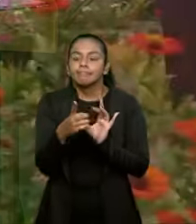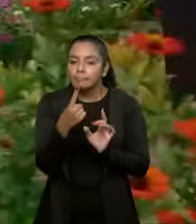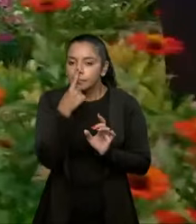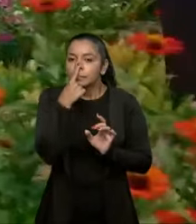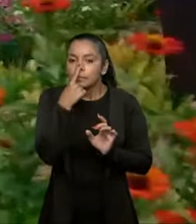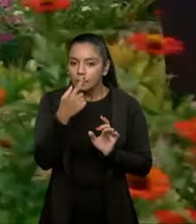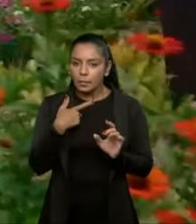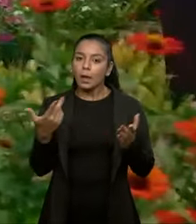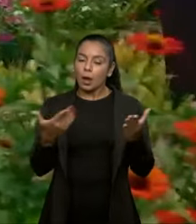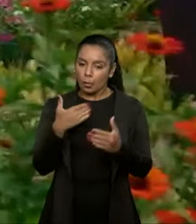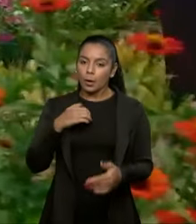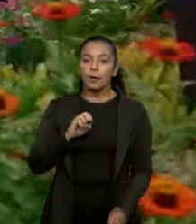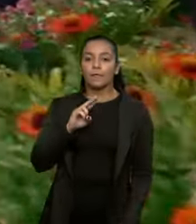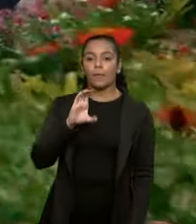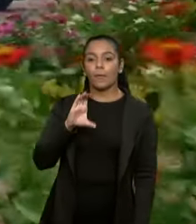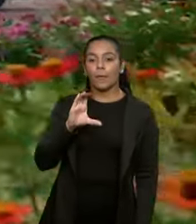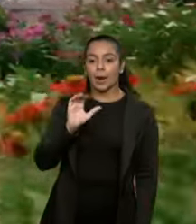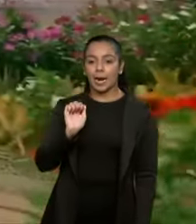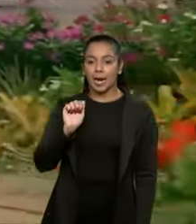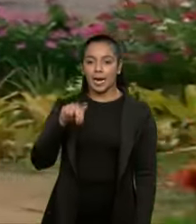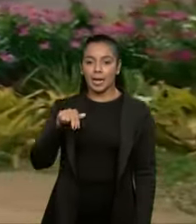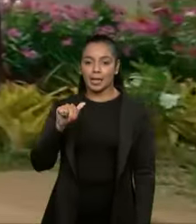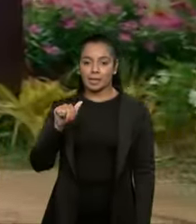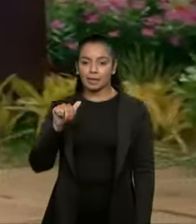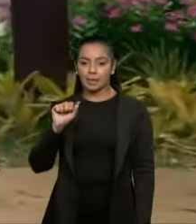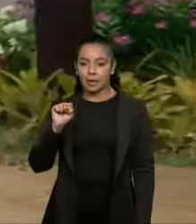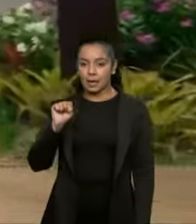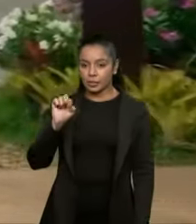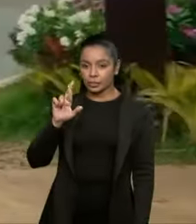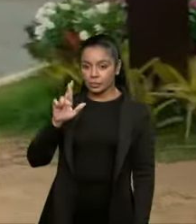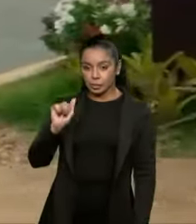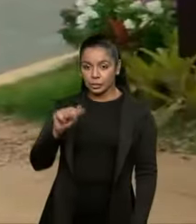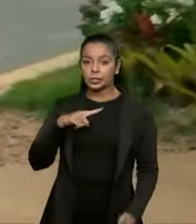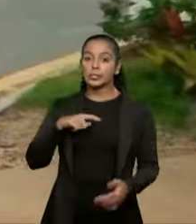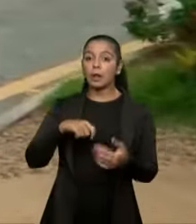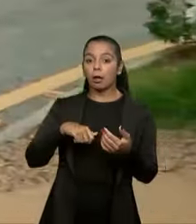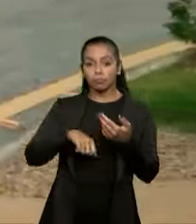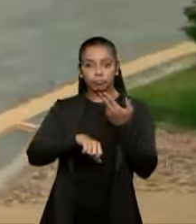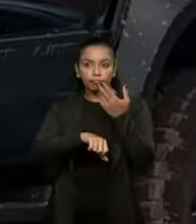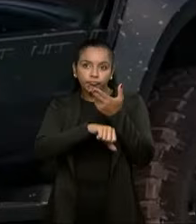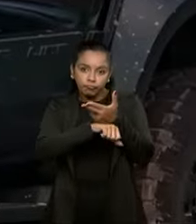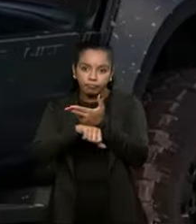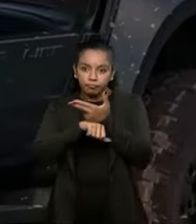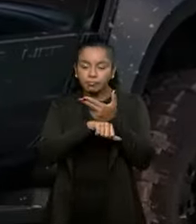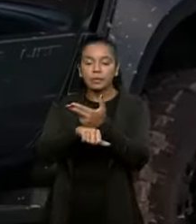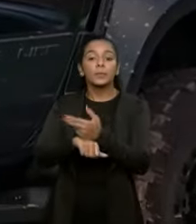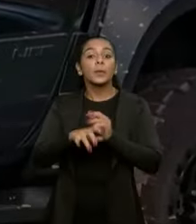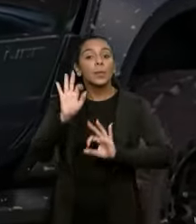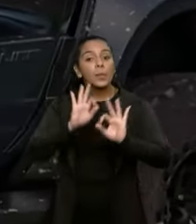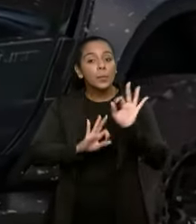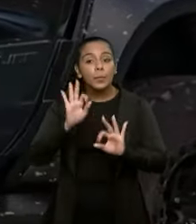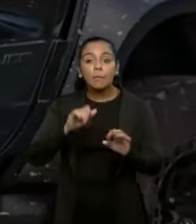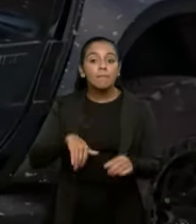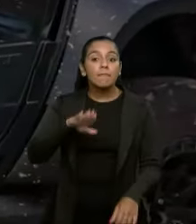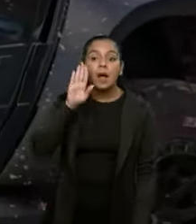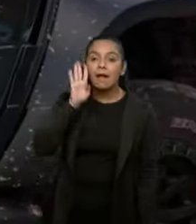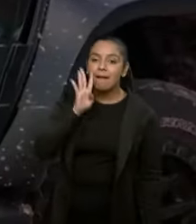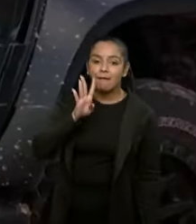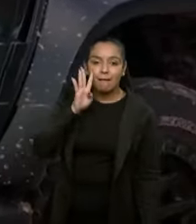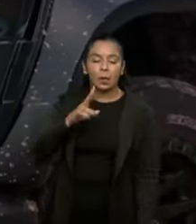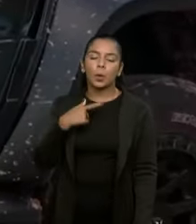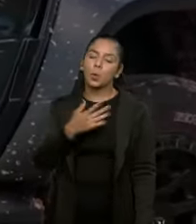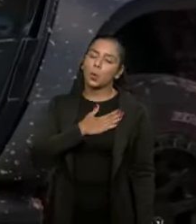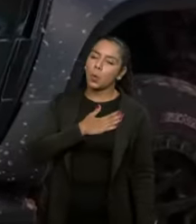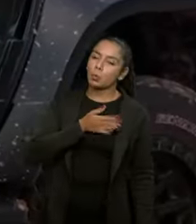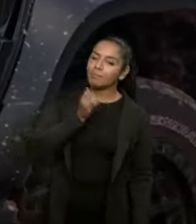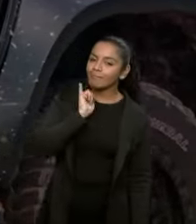tá? Vou pra Canastra gravar. Que lindo aí, lá, esse projeto, cara. E, na verdade, o projeto, o mais massa, é assim, eu gosto de contar